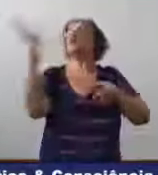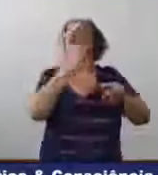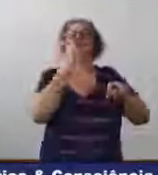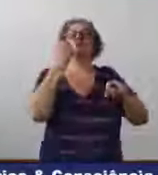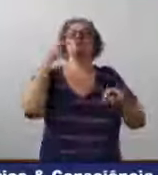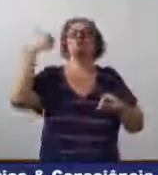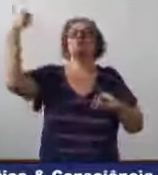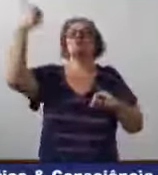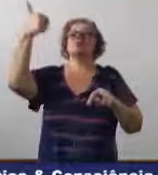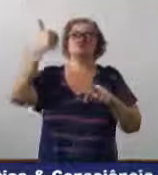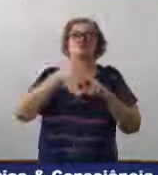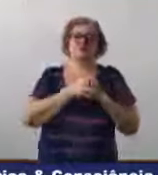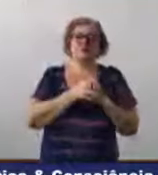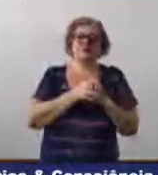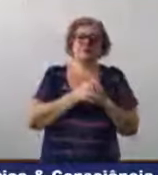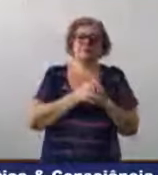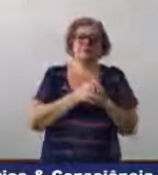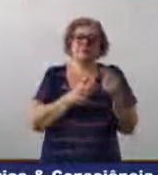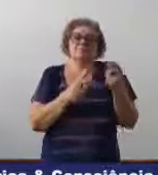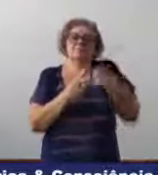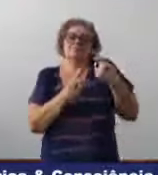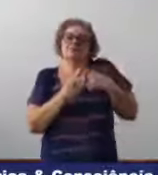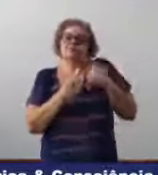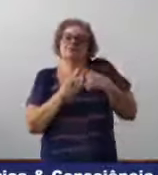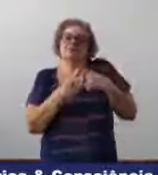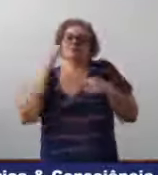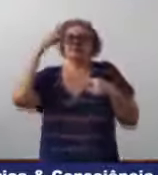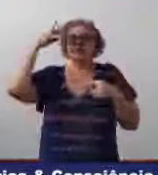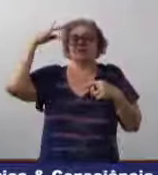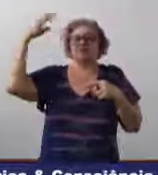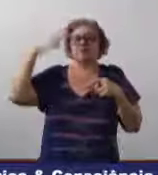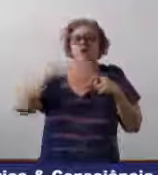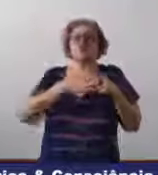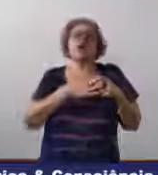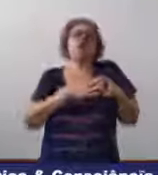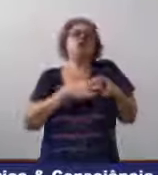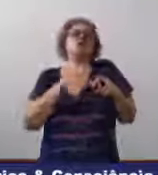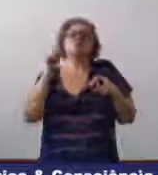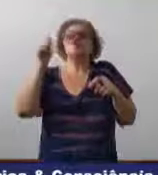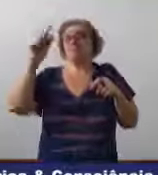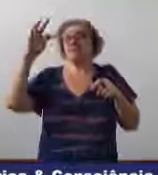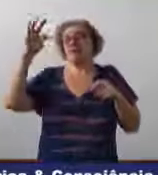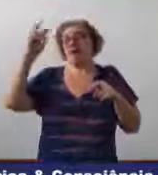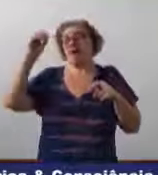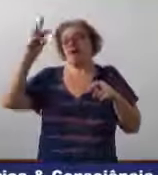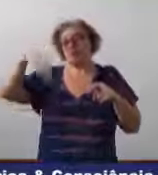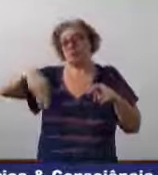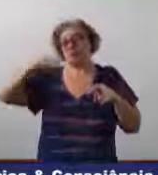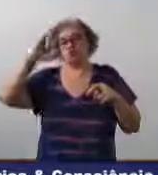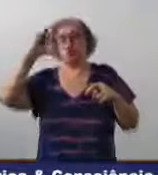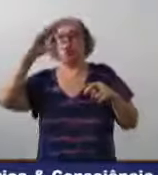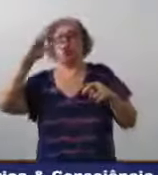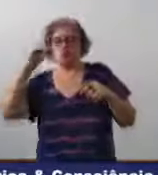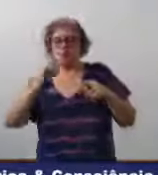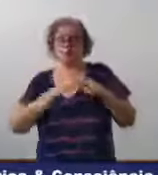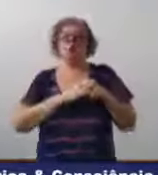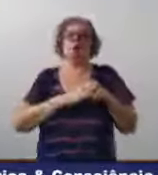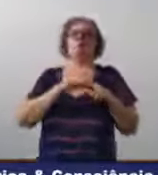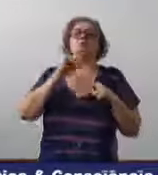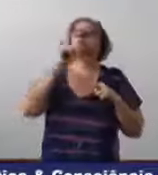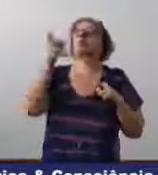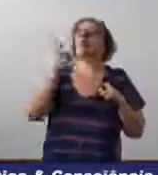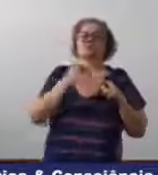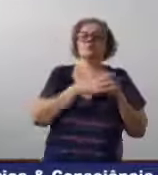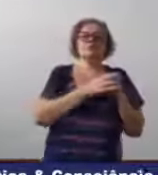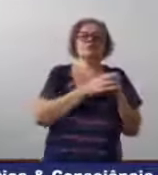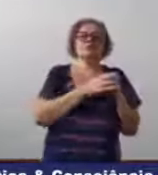fenômenos físicos de toda a ordem, principalmente lá no mundo subatômico, só não sabe ainda, e